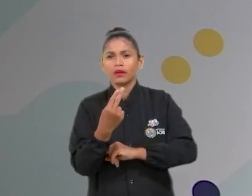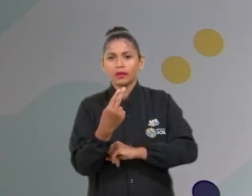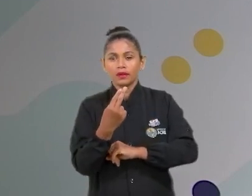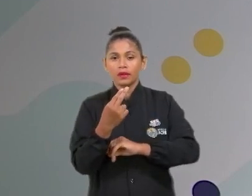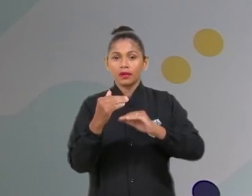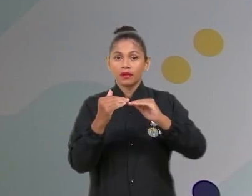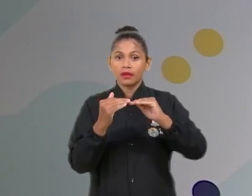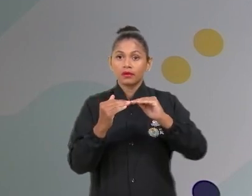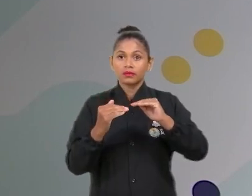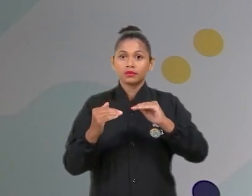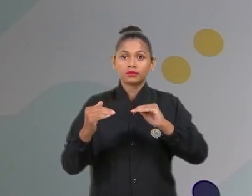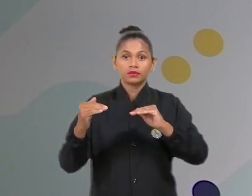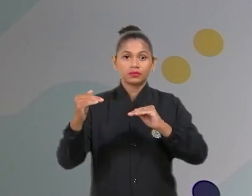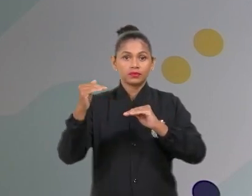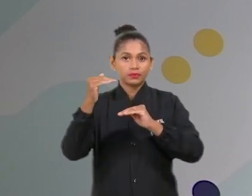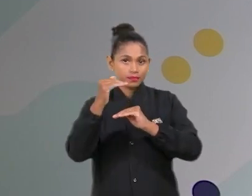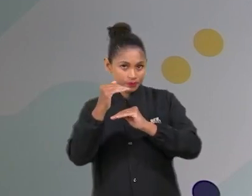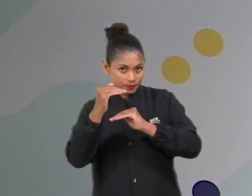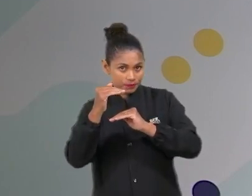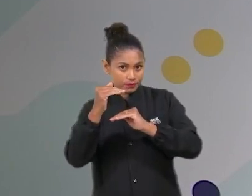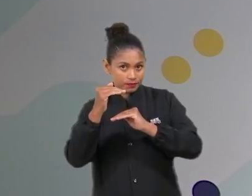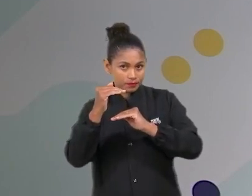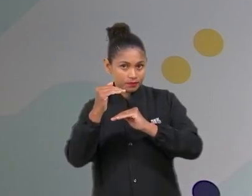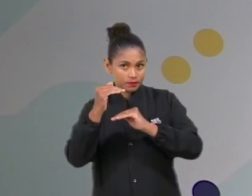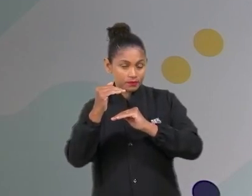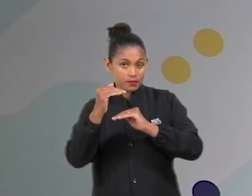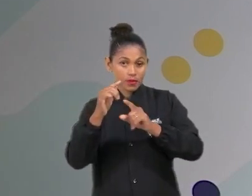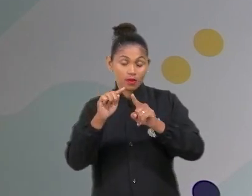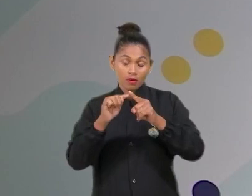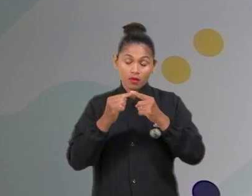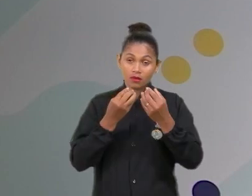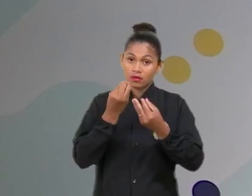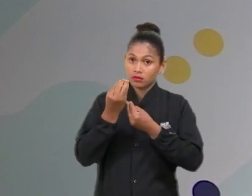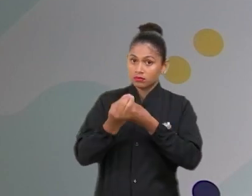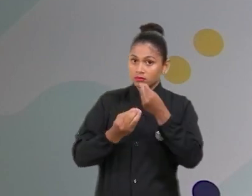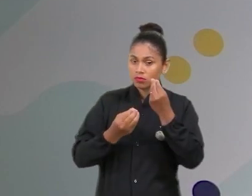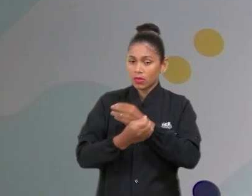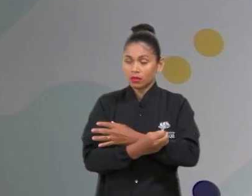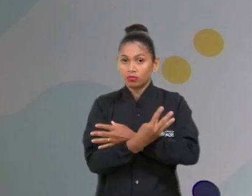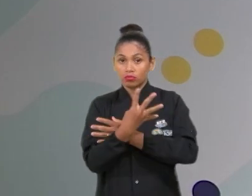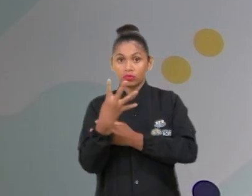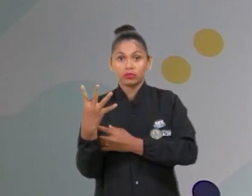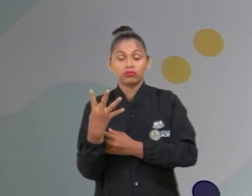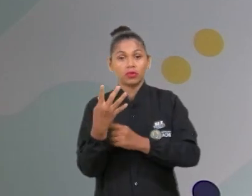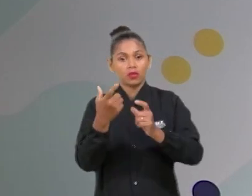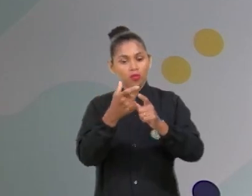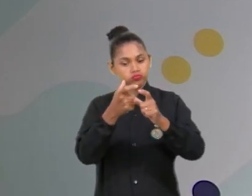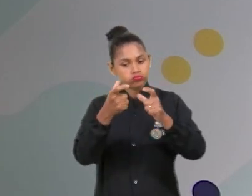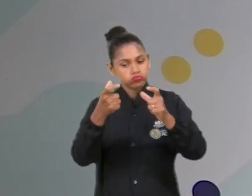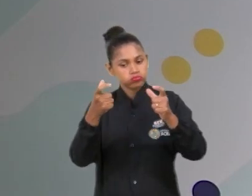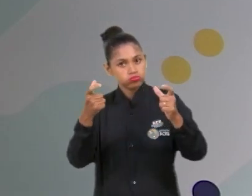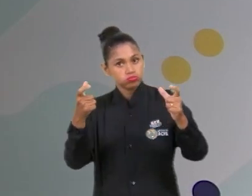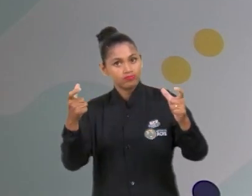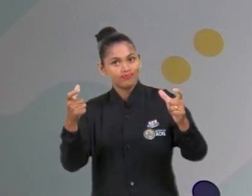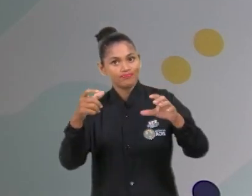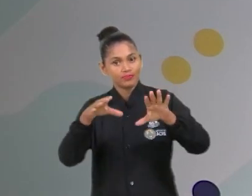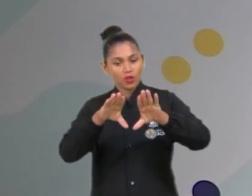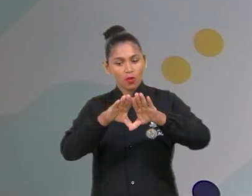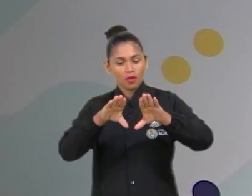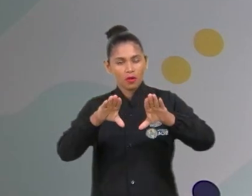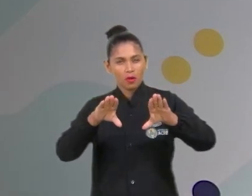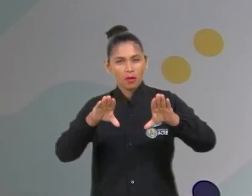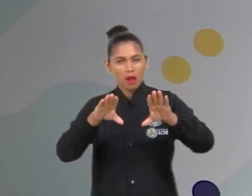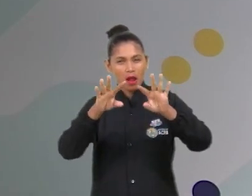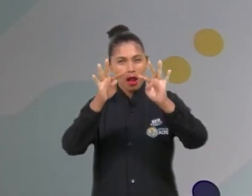parte interna da tabela periódica. Tá? Mas como a quantidade de elementos é um pouquinho maior, para não deixar a tabela